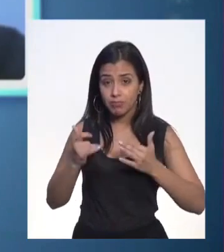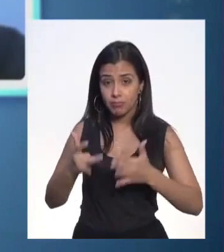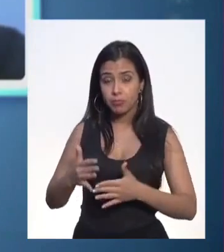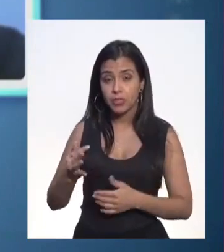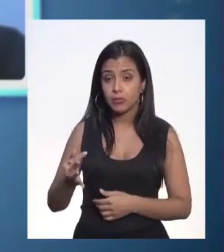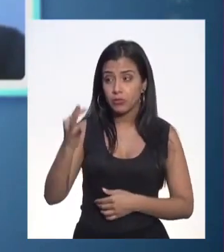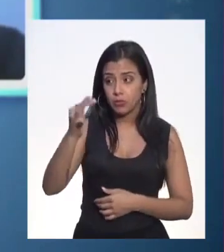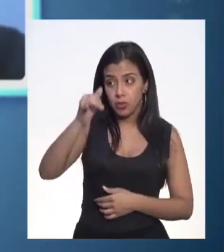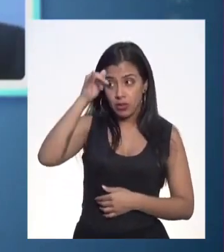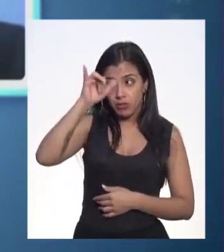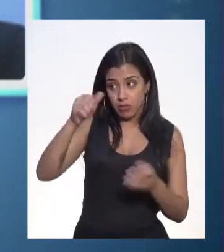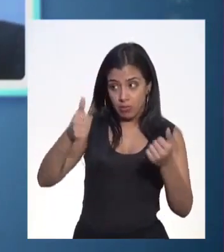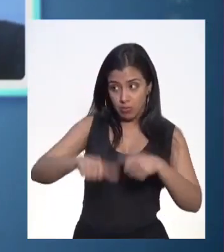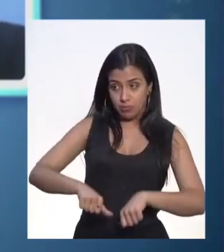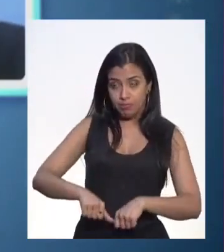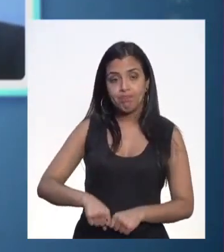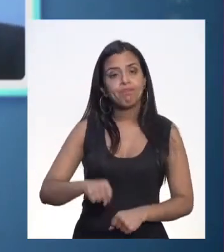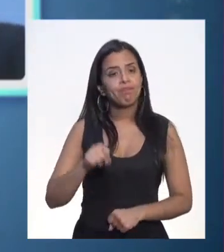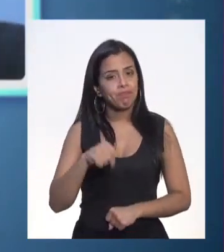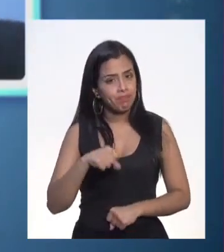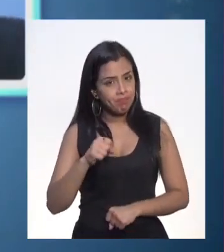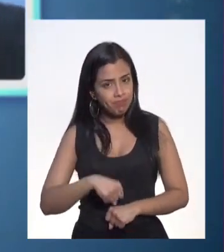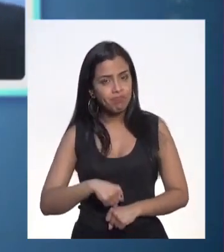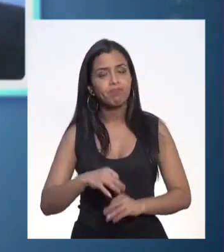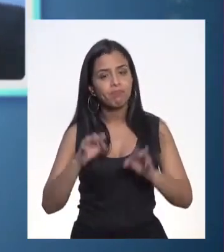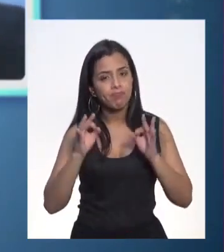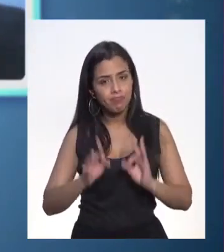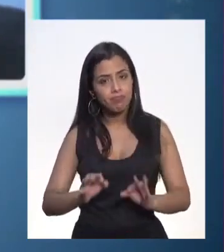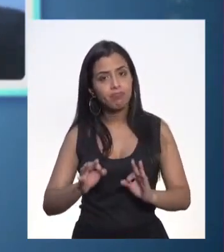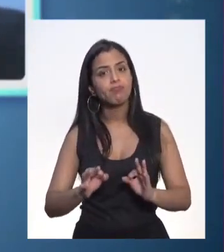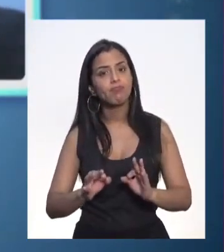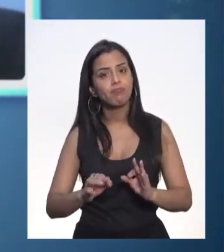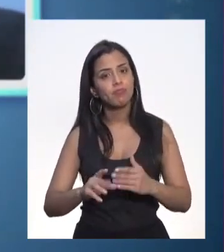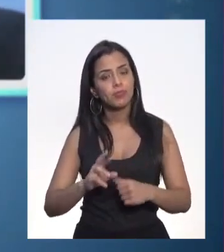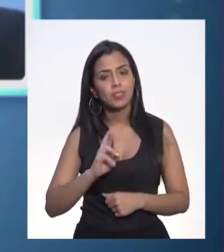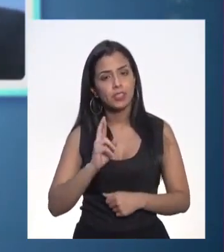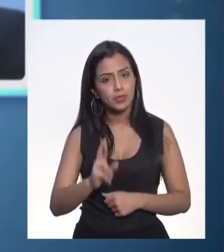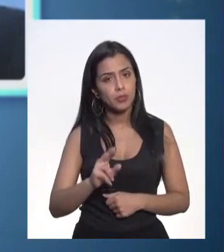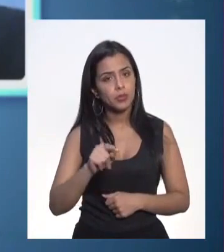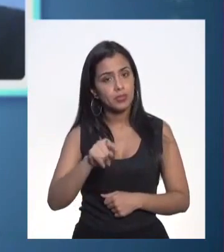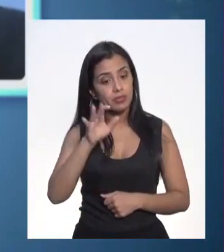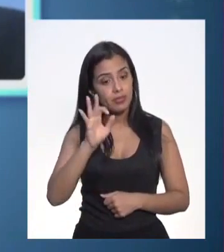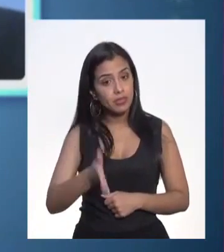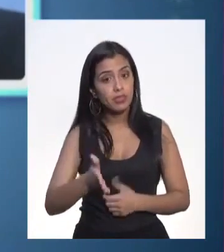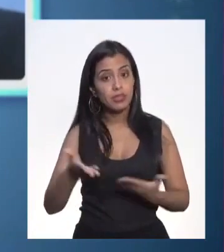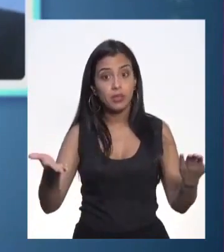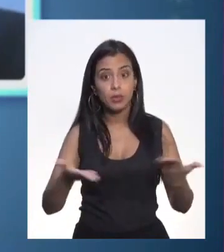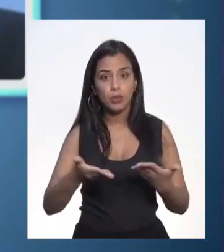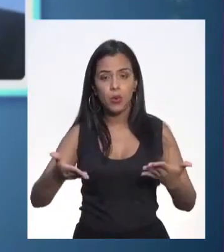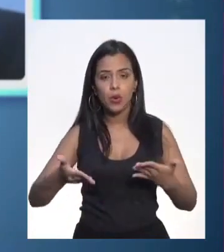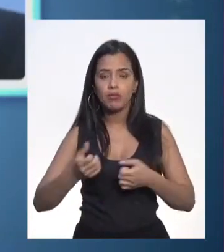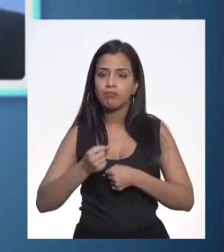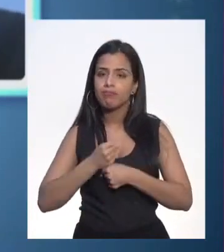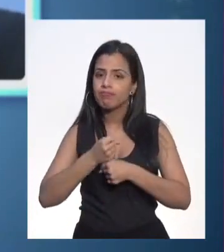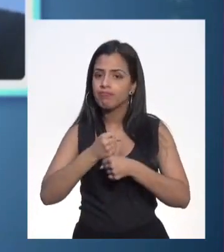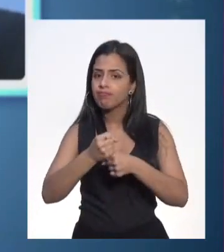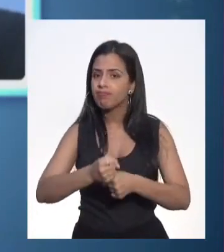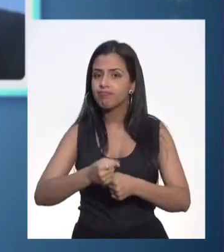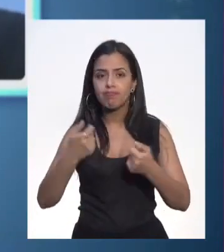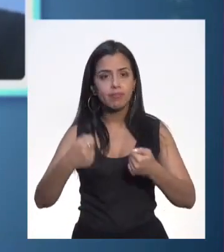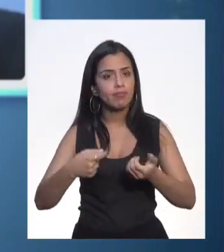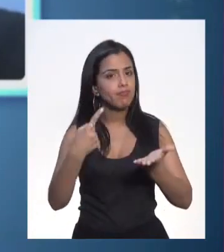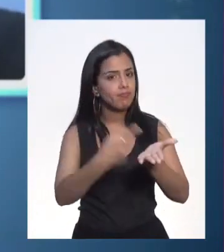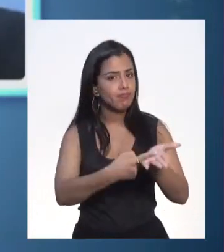no futuro? Sim. Justamente a resposta tem que ser imediata. Nas próximas décadas tem que se chegar a um